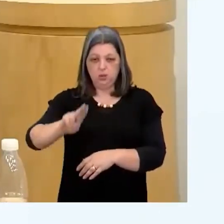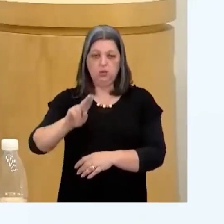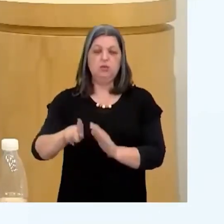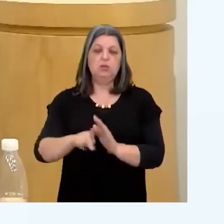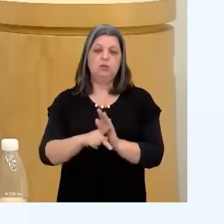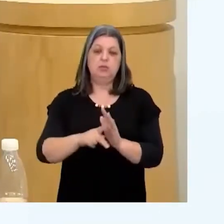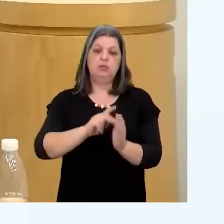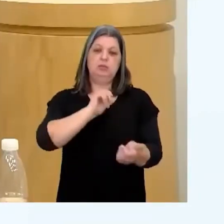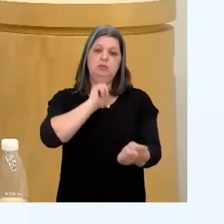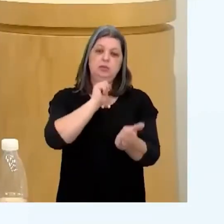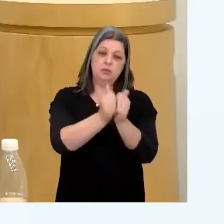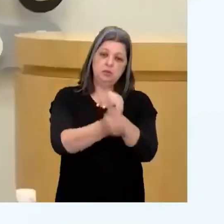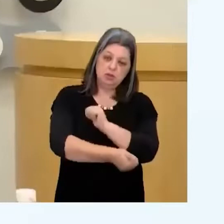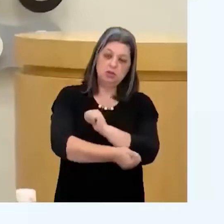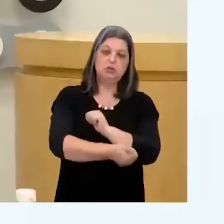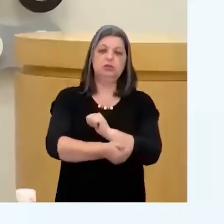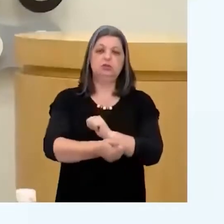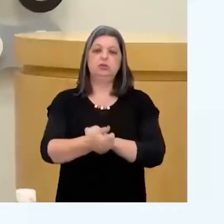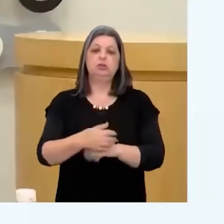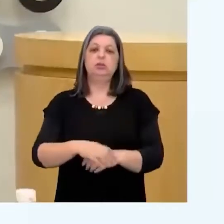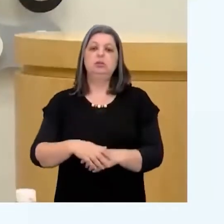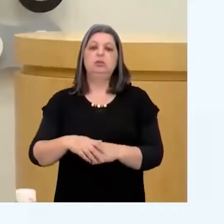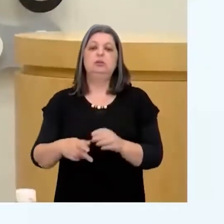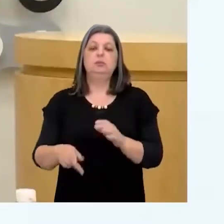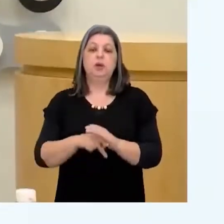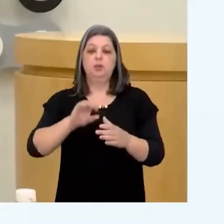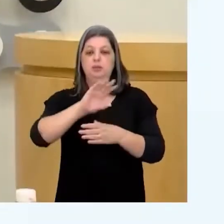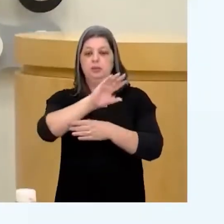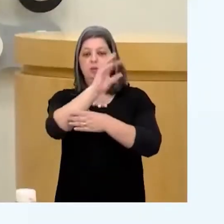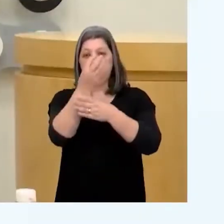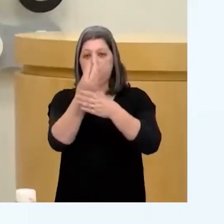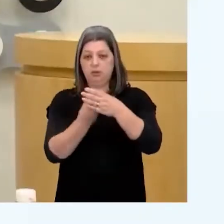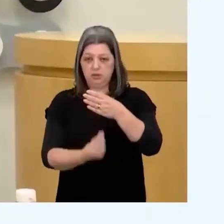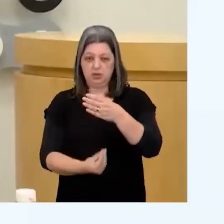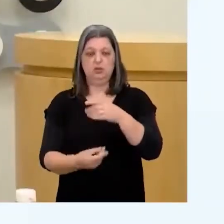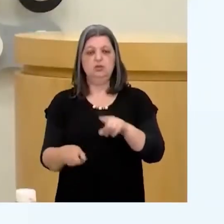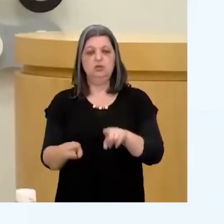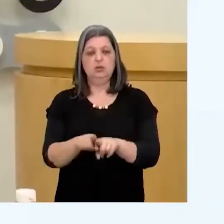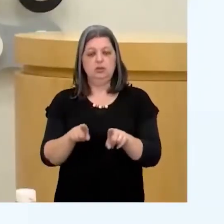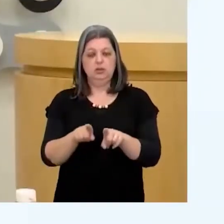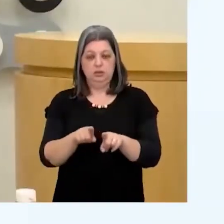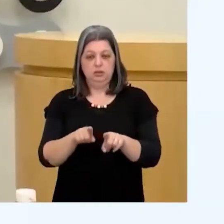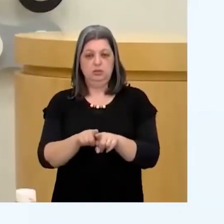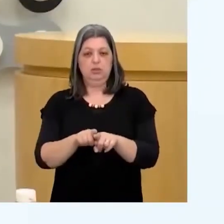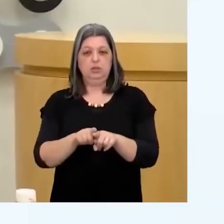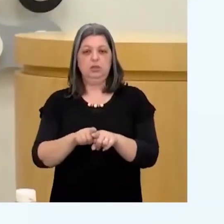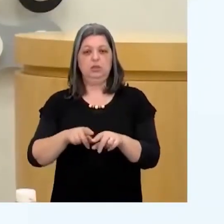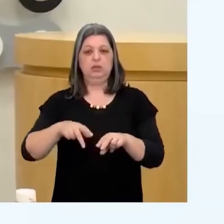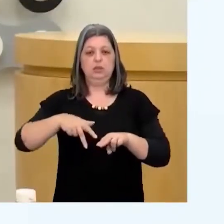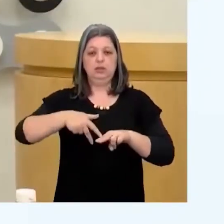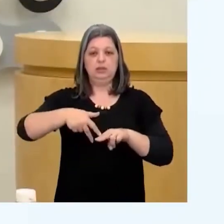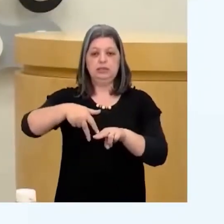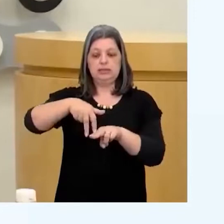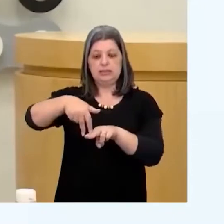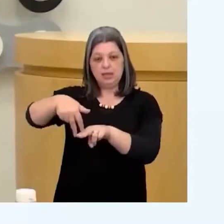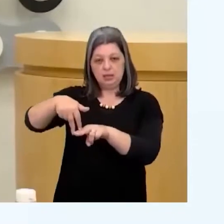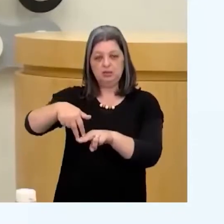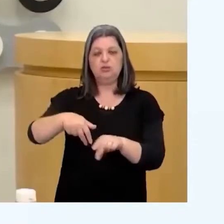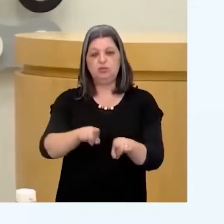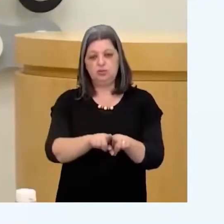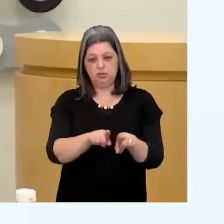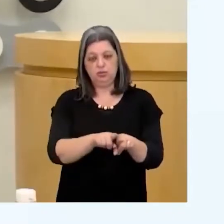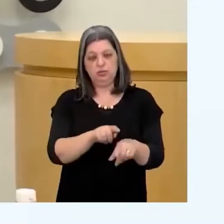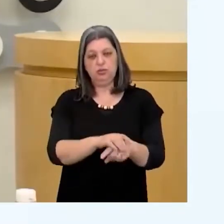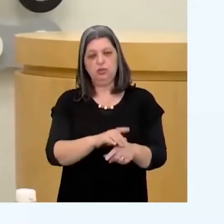do tênis, o grande slam do basquete, e ele inventou o grande slam da poesia. E isso rapidamente foi se espalhando,